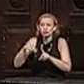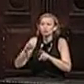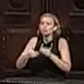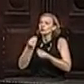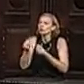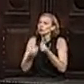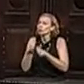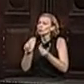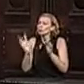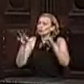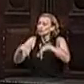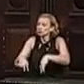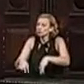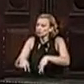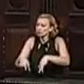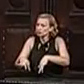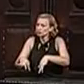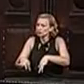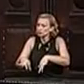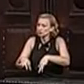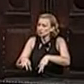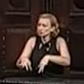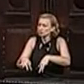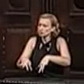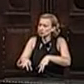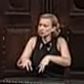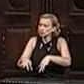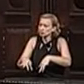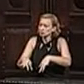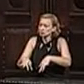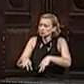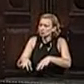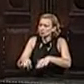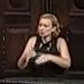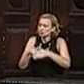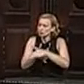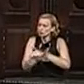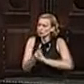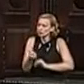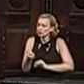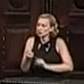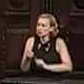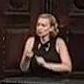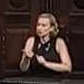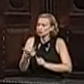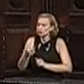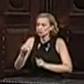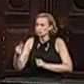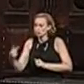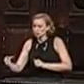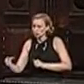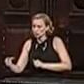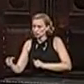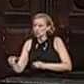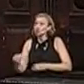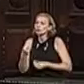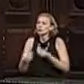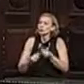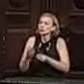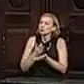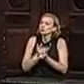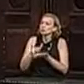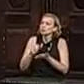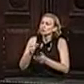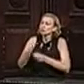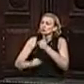de 2017 e quais são as medidas para que se possa enfrentar esse problema agudo que